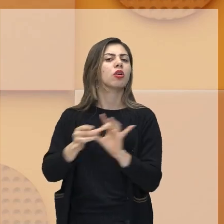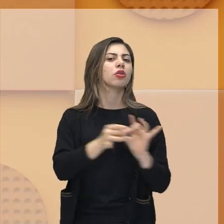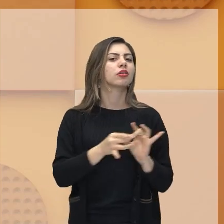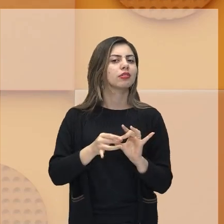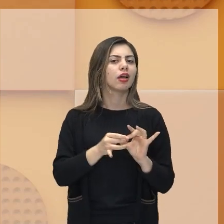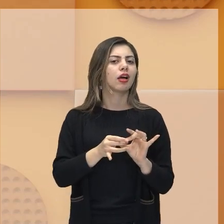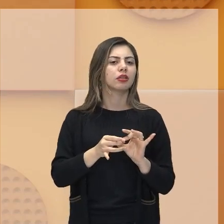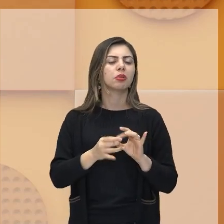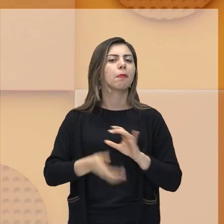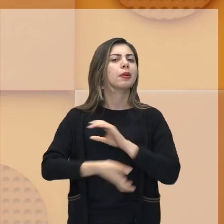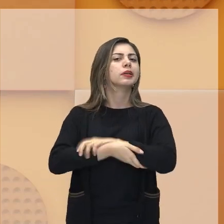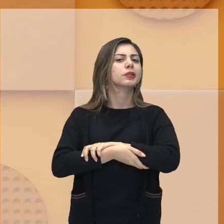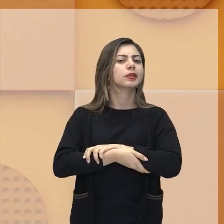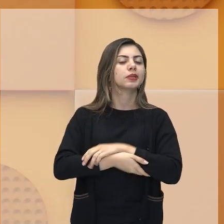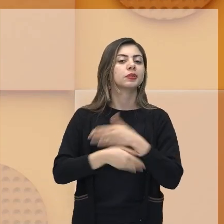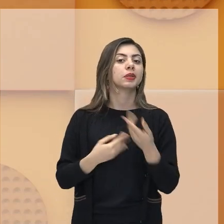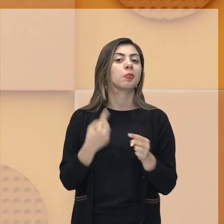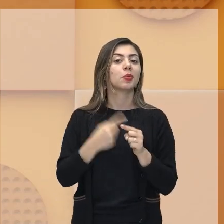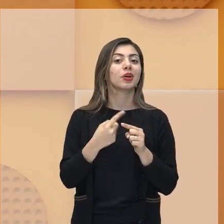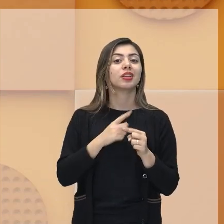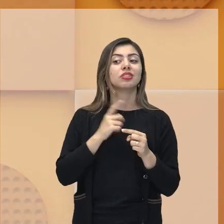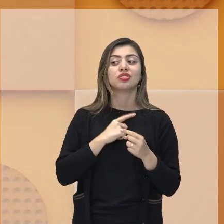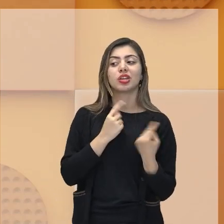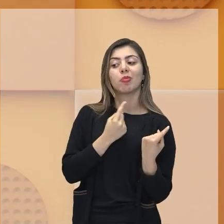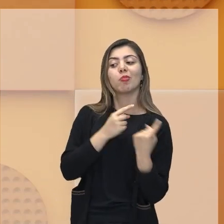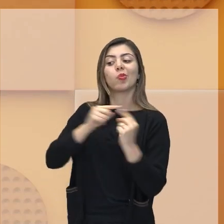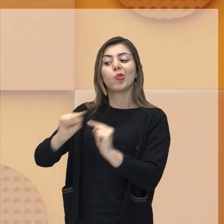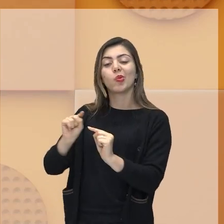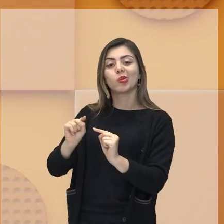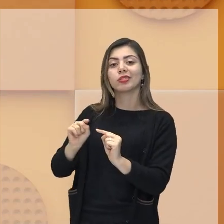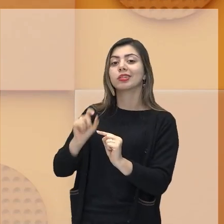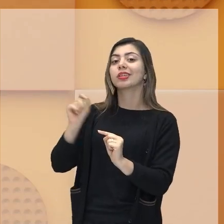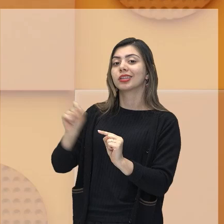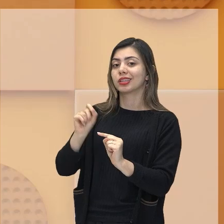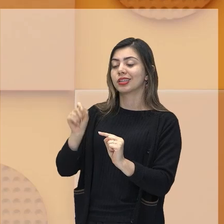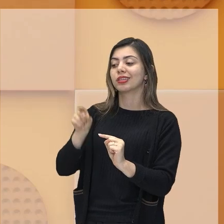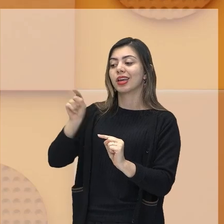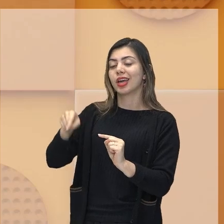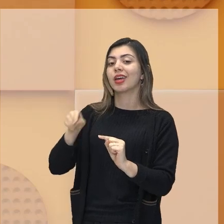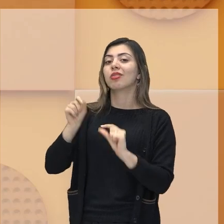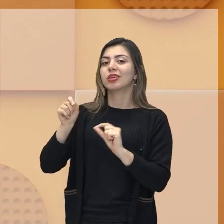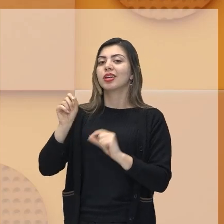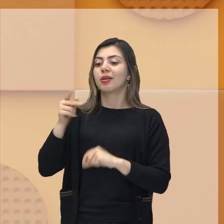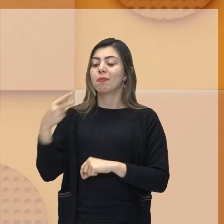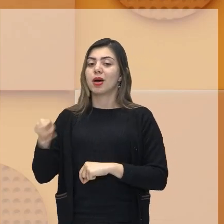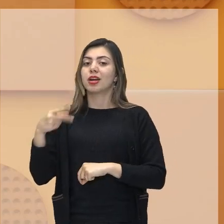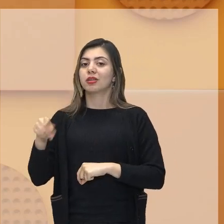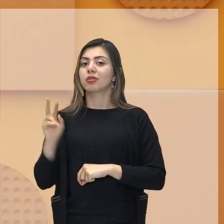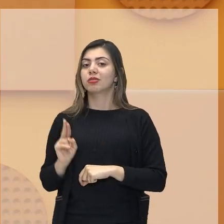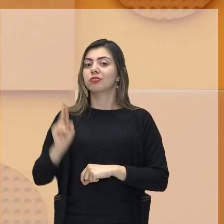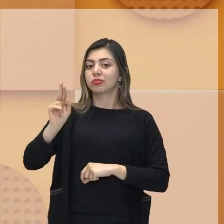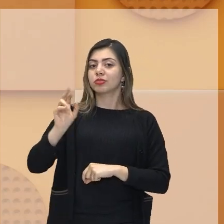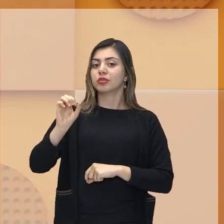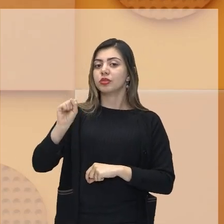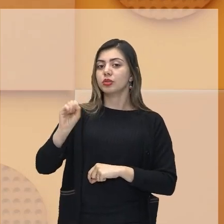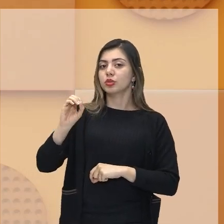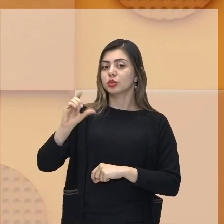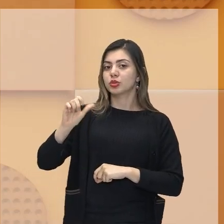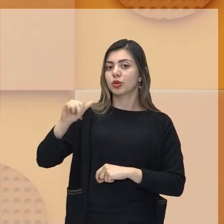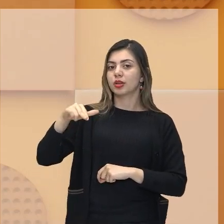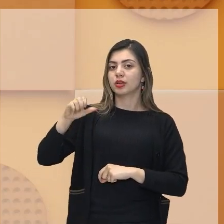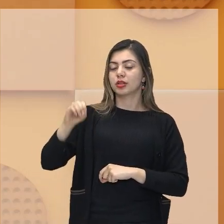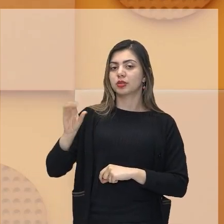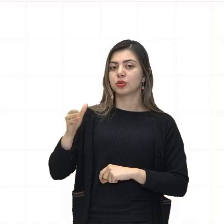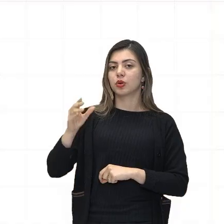Porque tinham um inimigo comum. Qual era esse inimigo, professor? O ditador paraguaio Solano Lopes. Vamos adiante